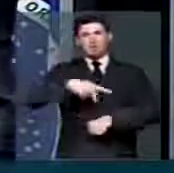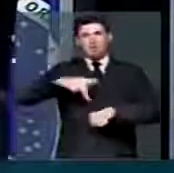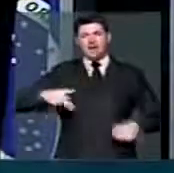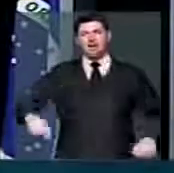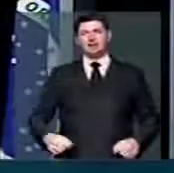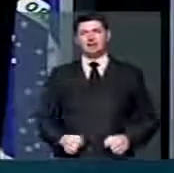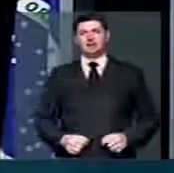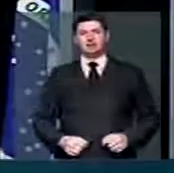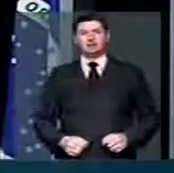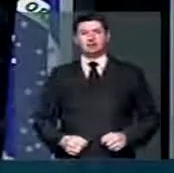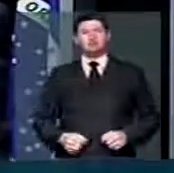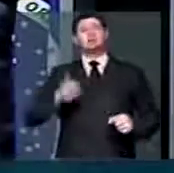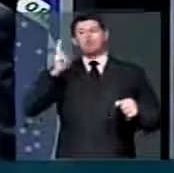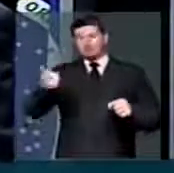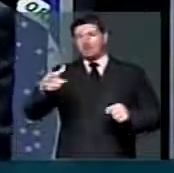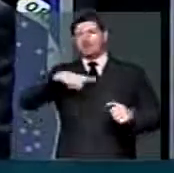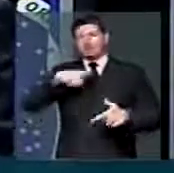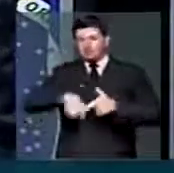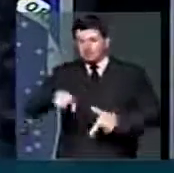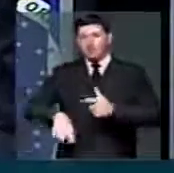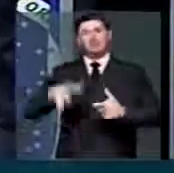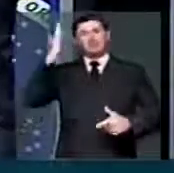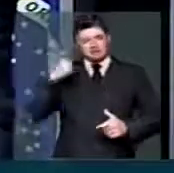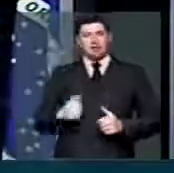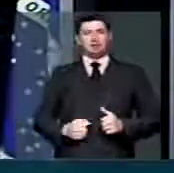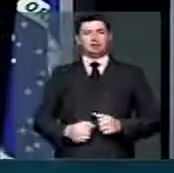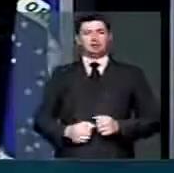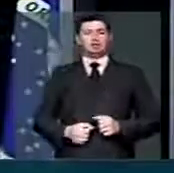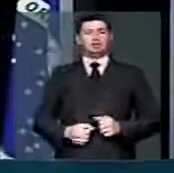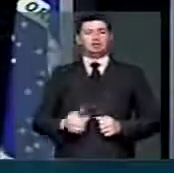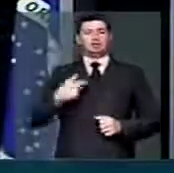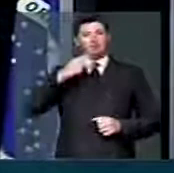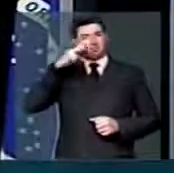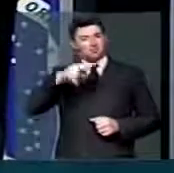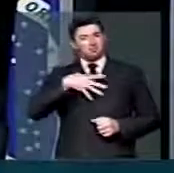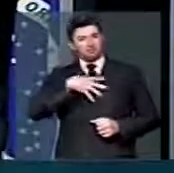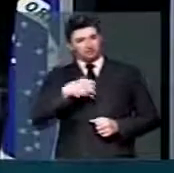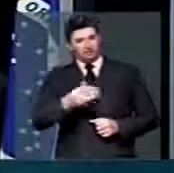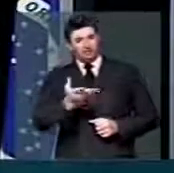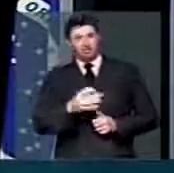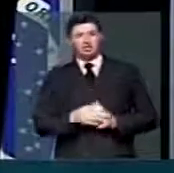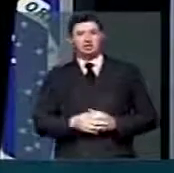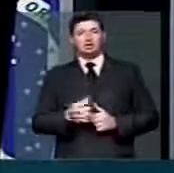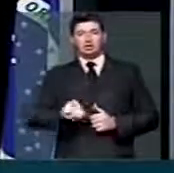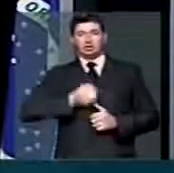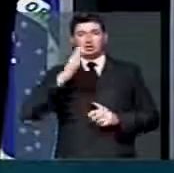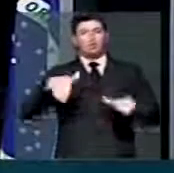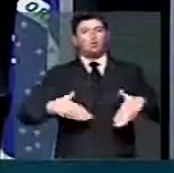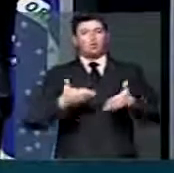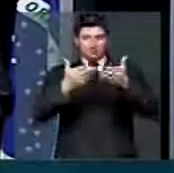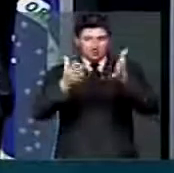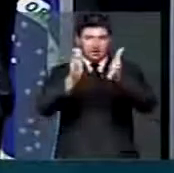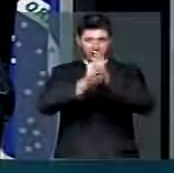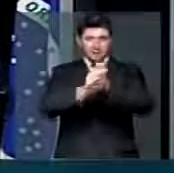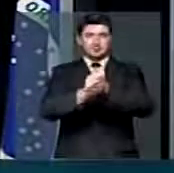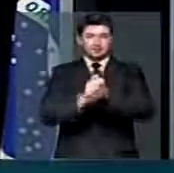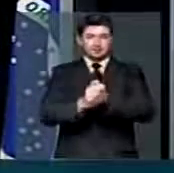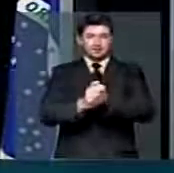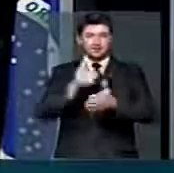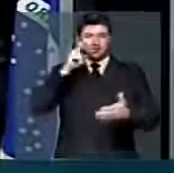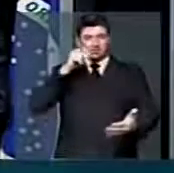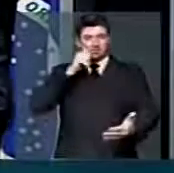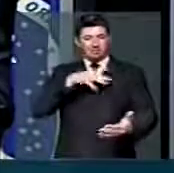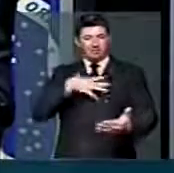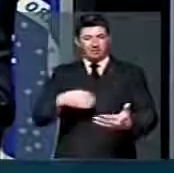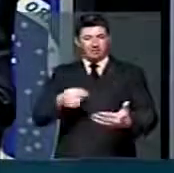nação. E que apesar dos pesares, eu olho para minha filha, faço esse discurso em homenagem a ela. Olho